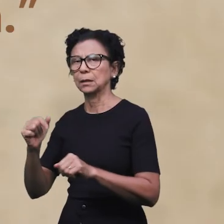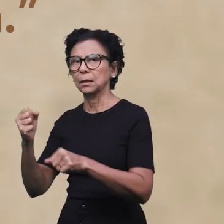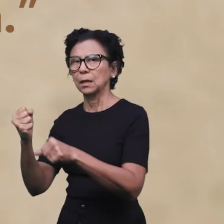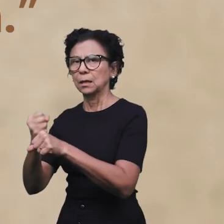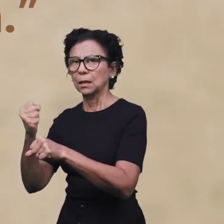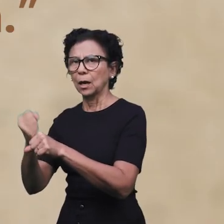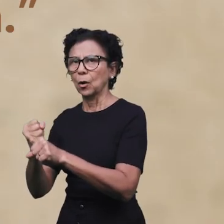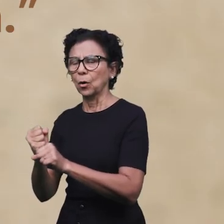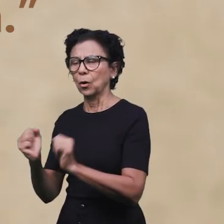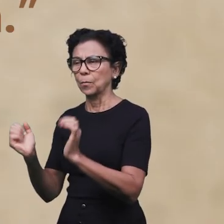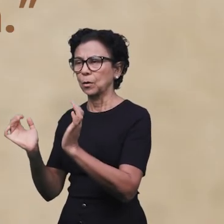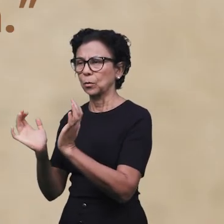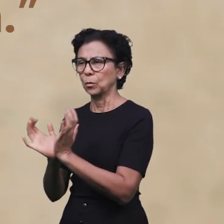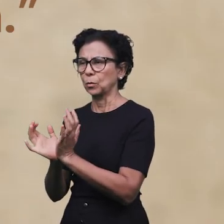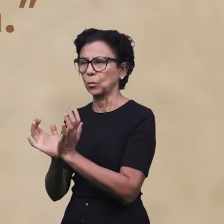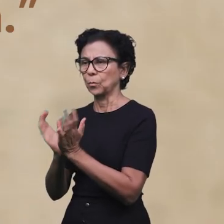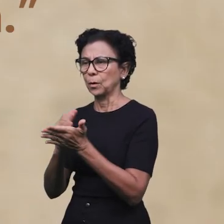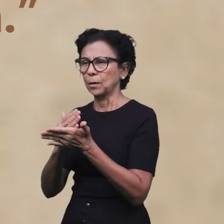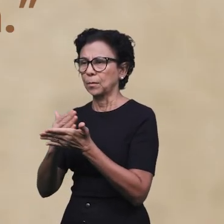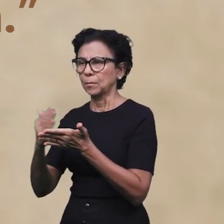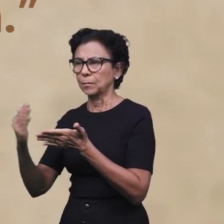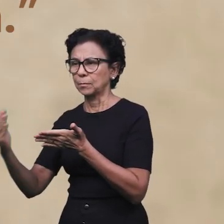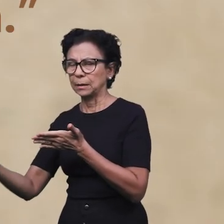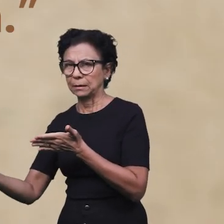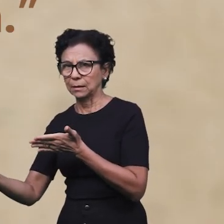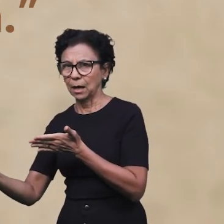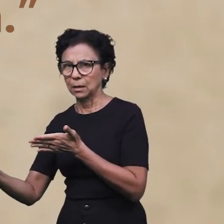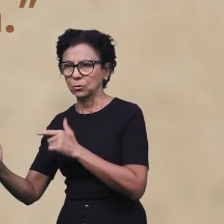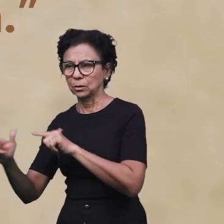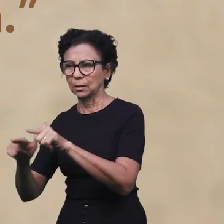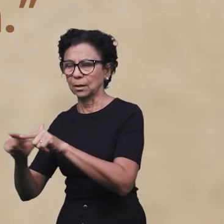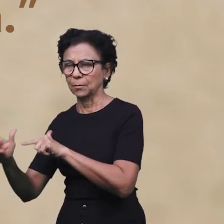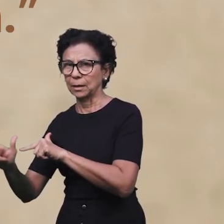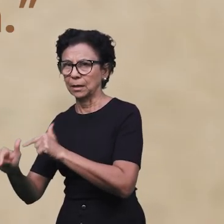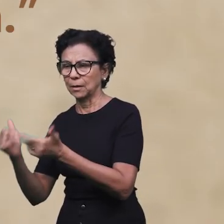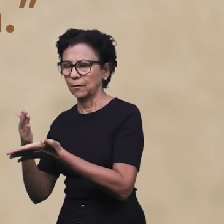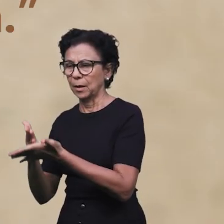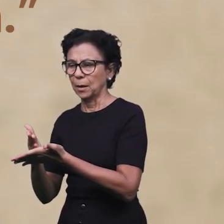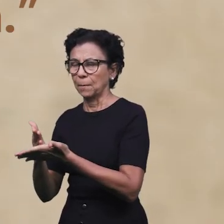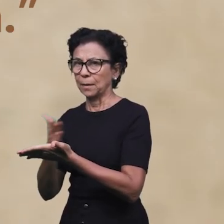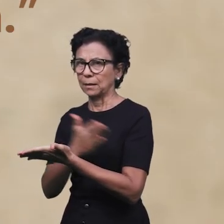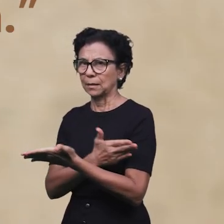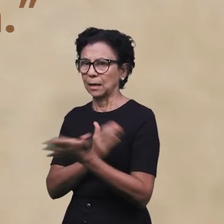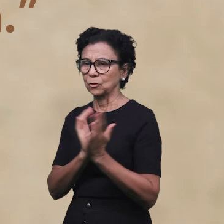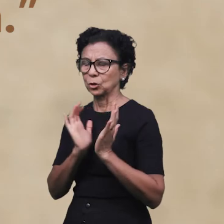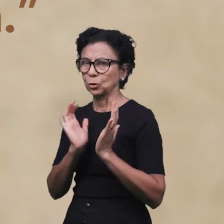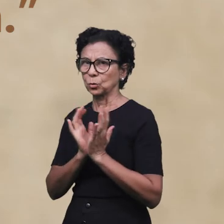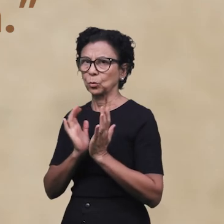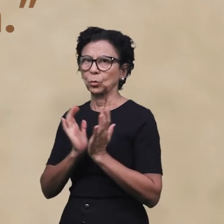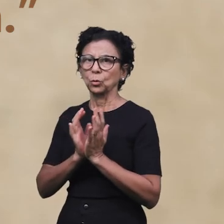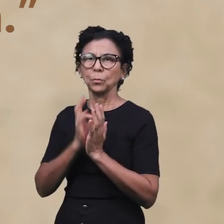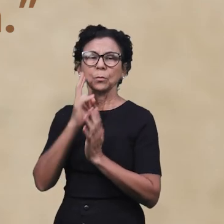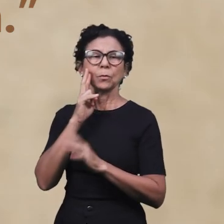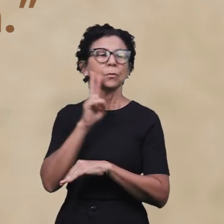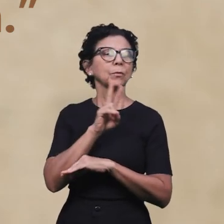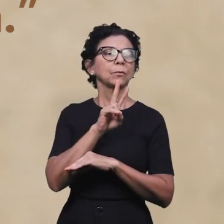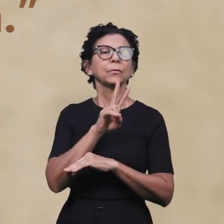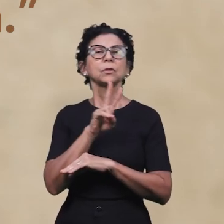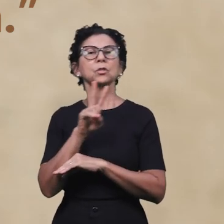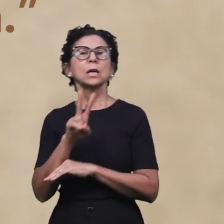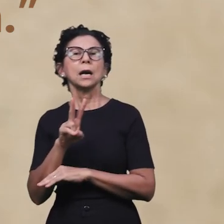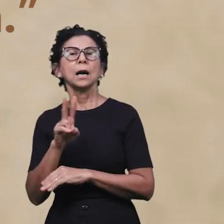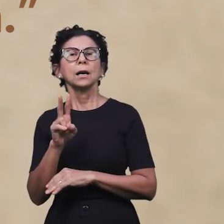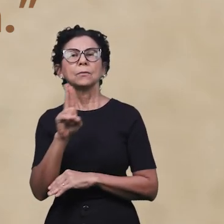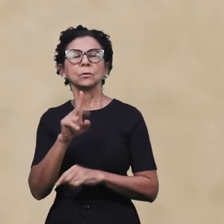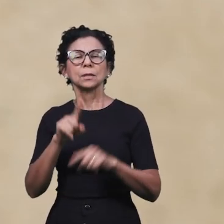obra, e a outra metade deles tinha as lanças, os escudos, os arcos e as couraças. E os chefes estavam por detrás de toda a